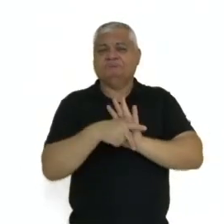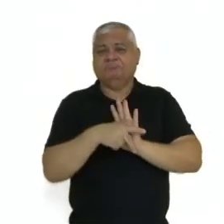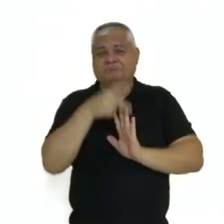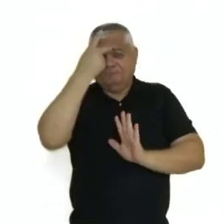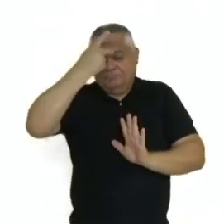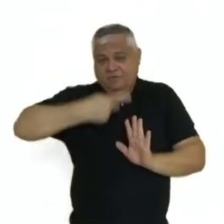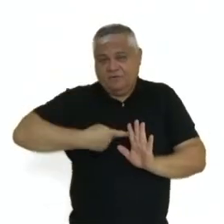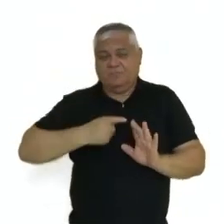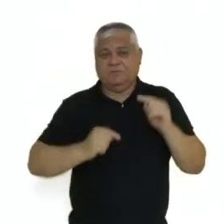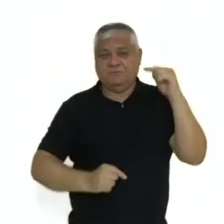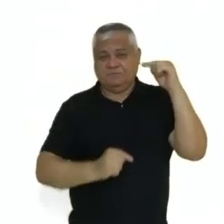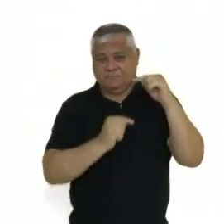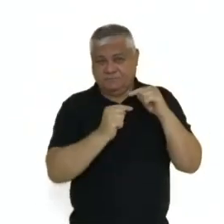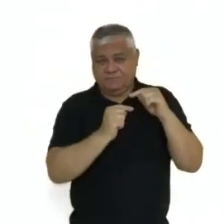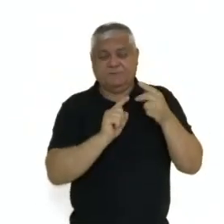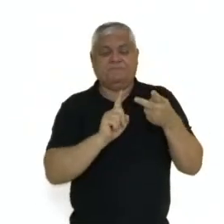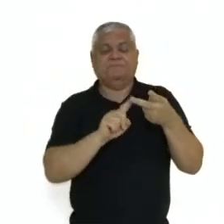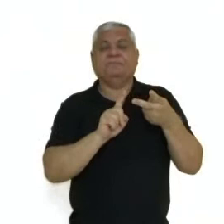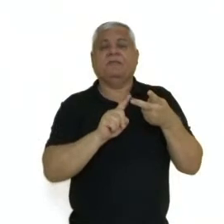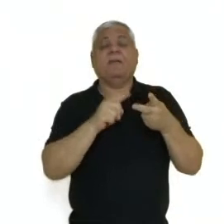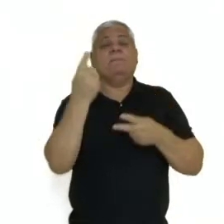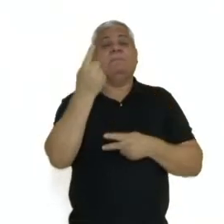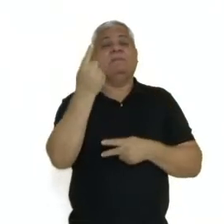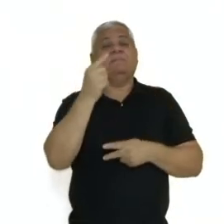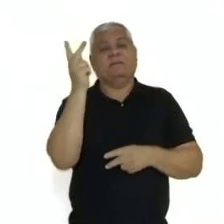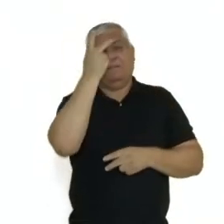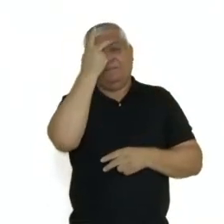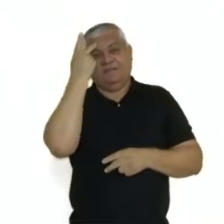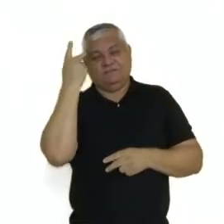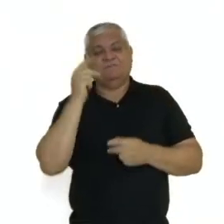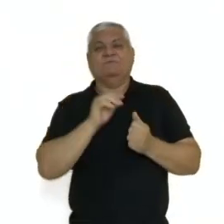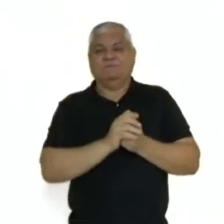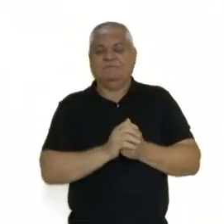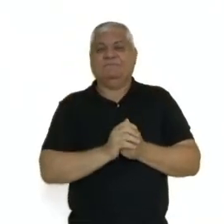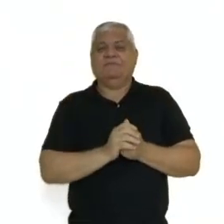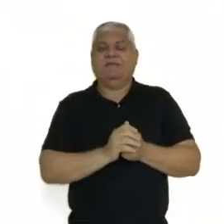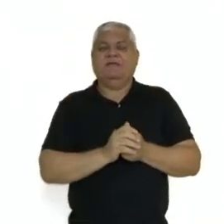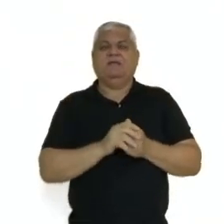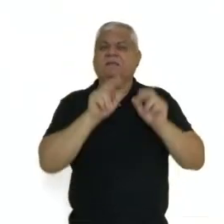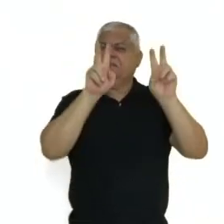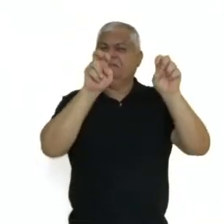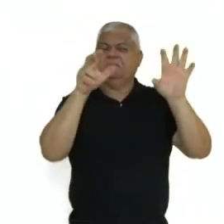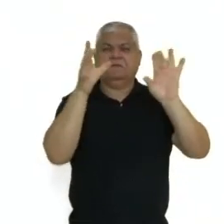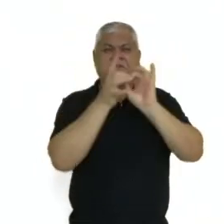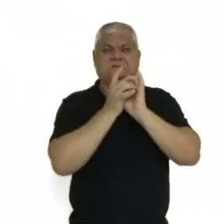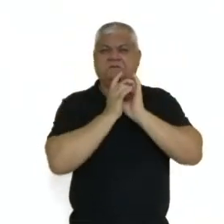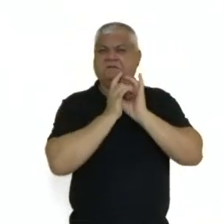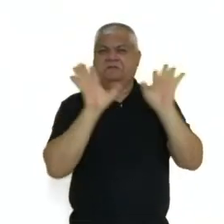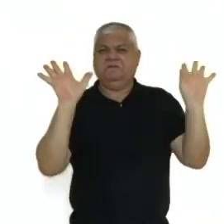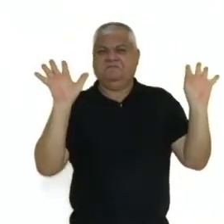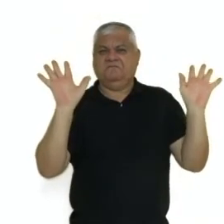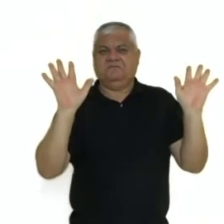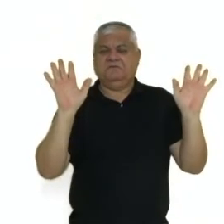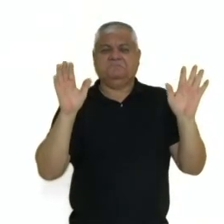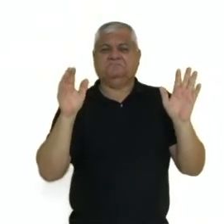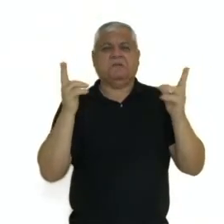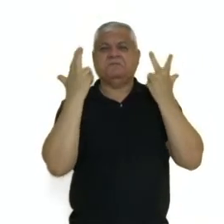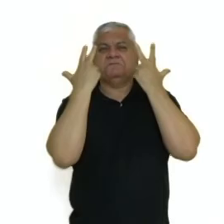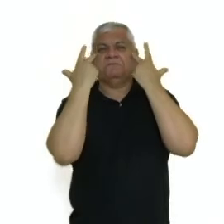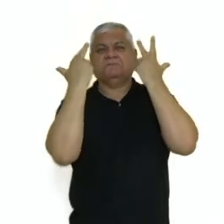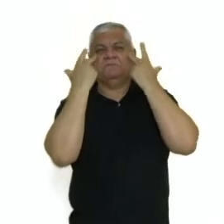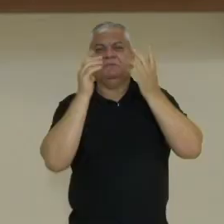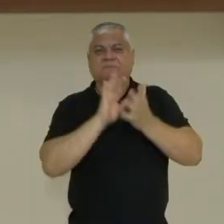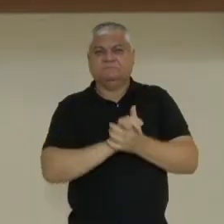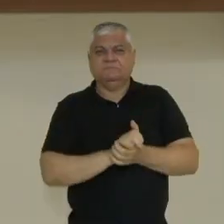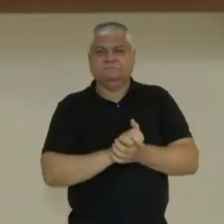texto curto. Está escrito em primeira pessoa. É um tema livre, porque são fatos do cotidiano.